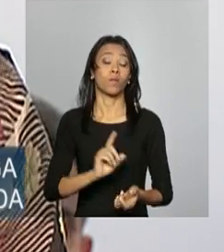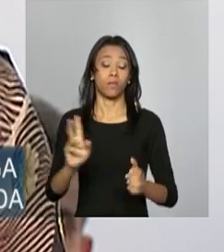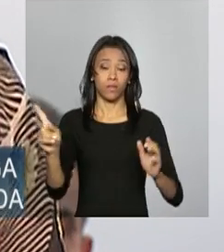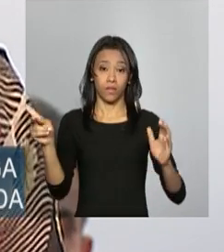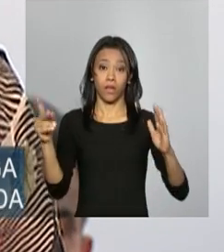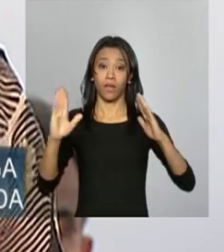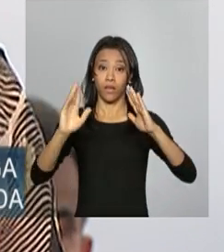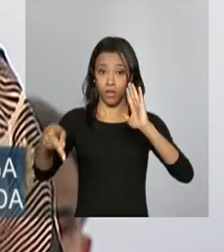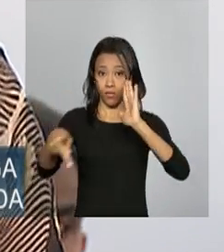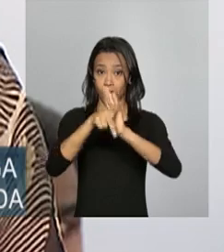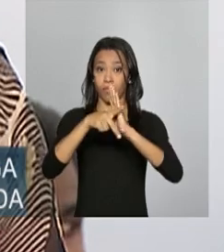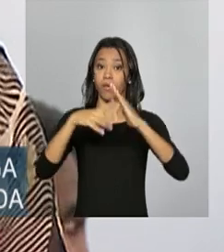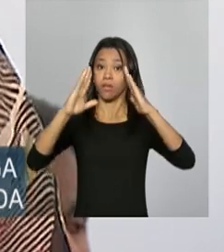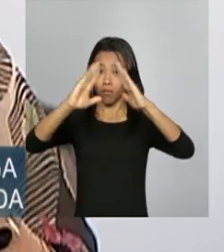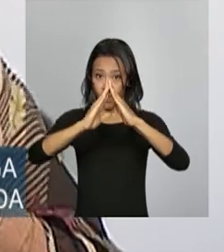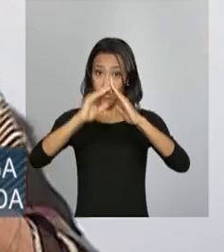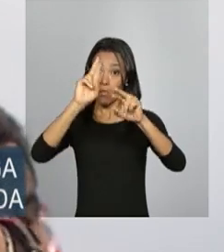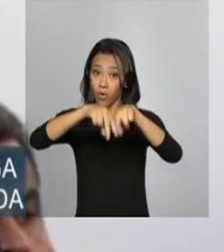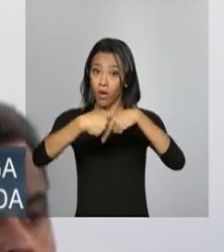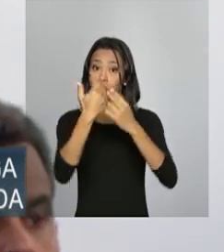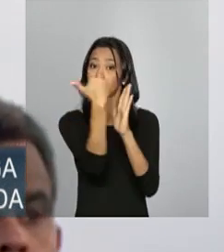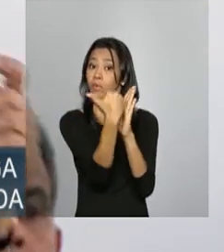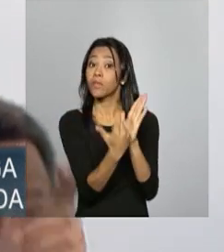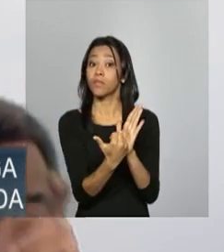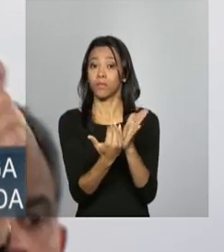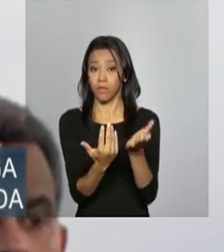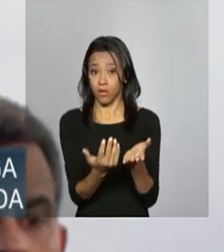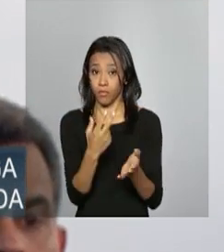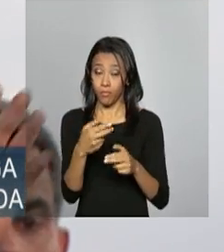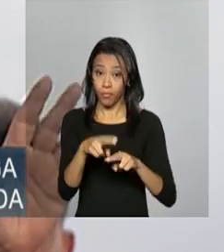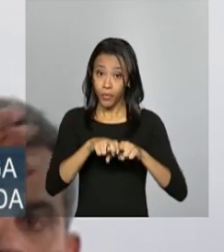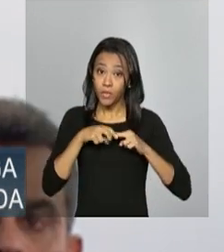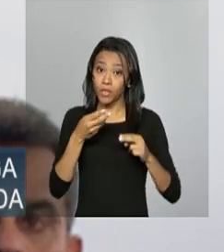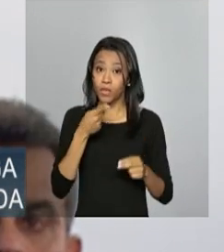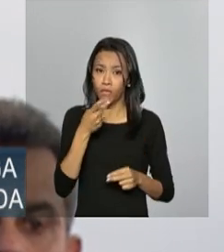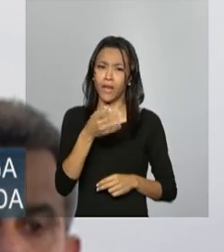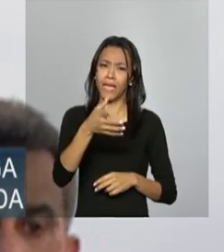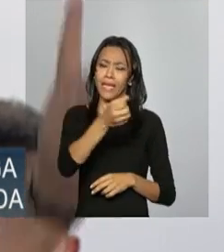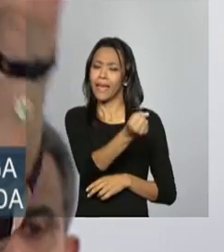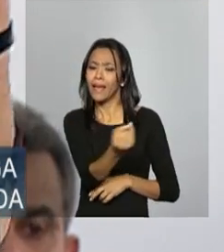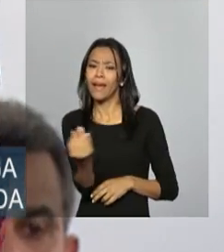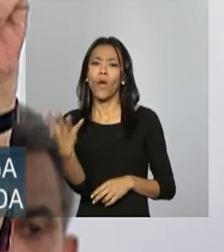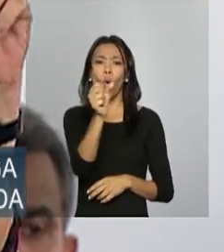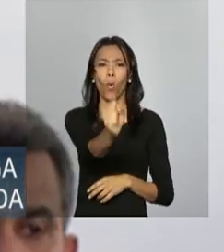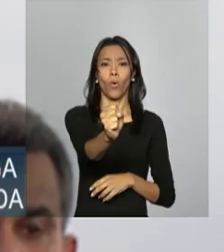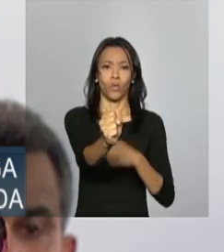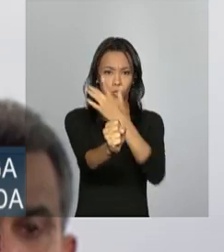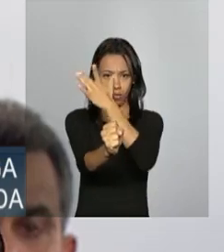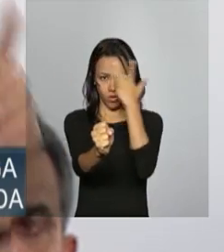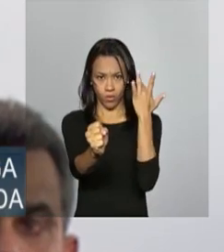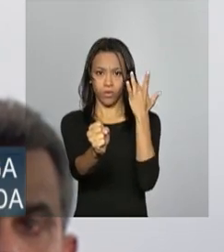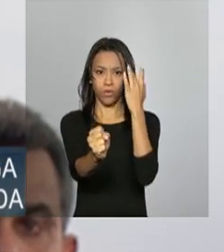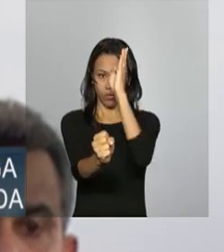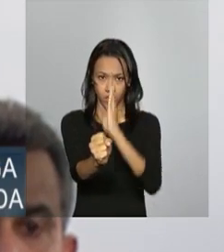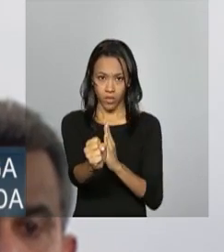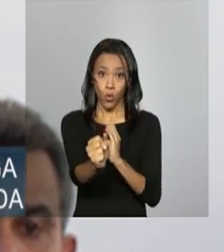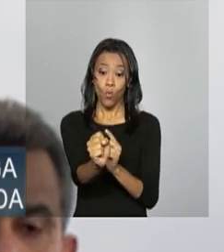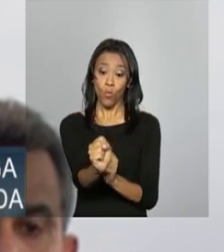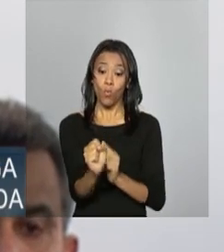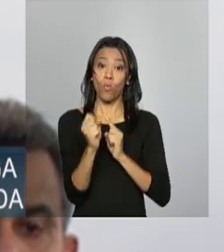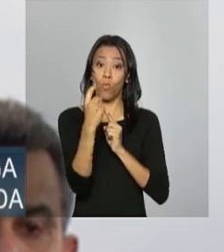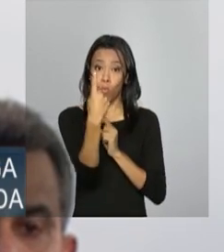beneficiadas pelo Minha Casa Minha Vida. Por isso que eu disse, em cada 8 brasileiros, um